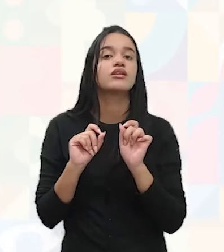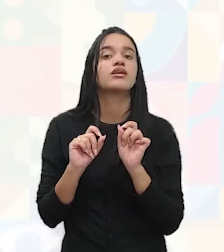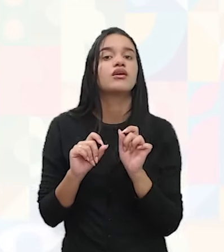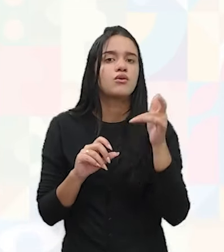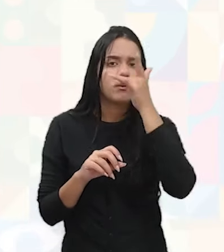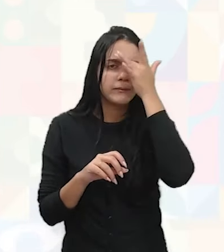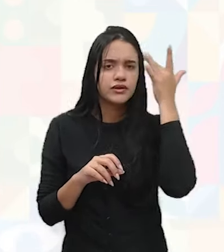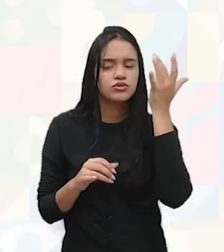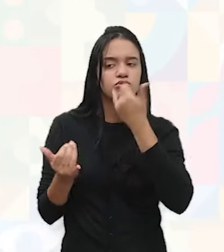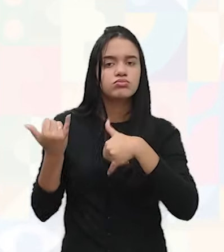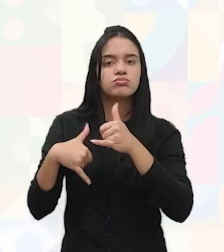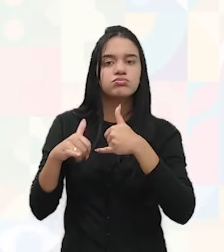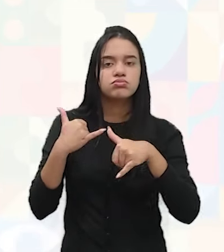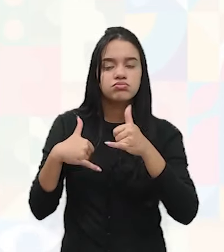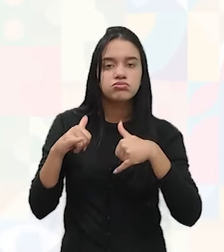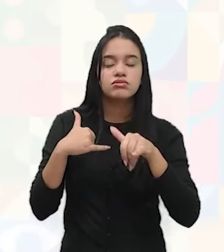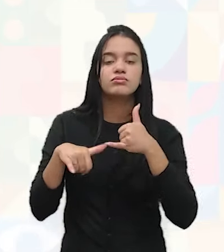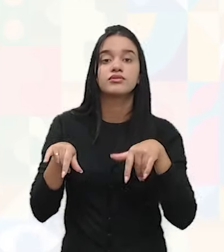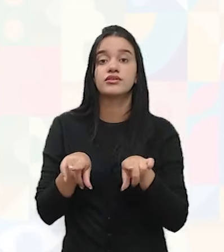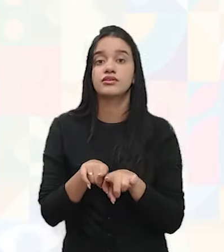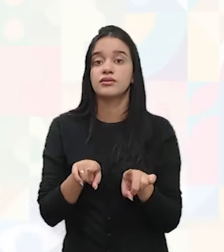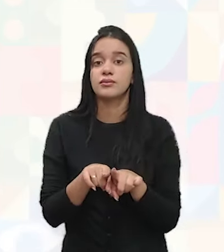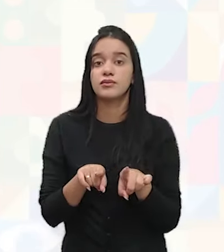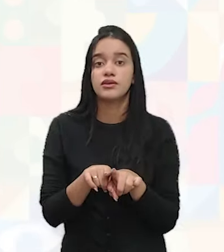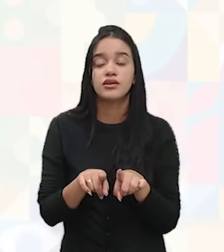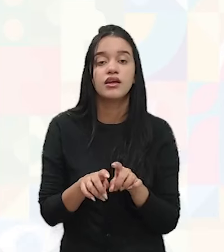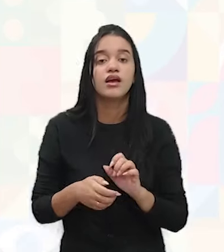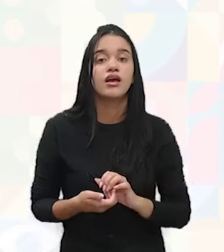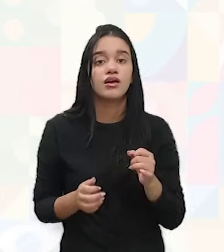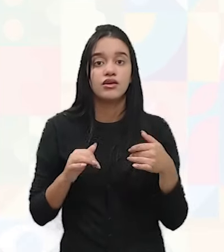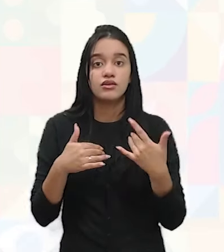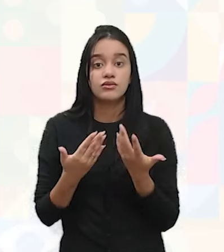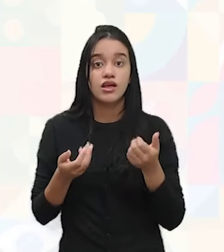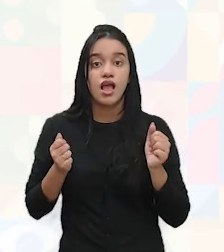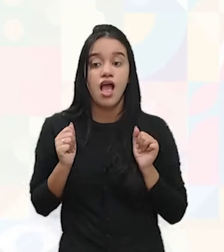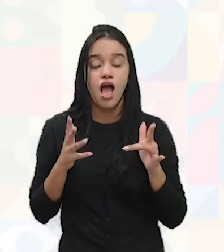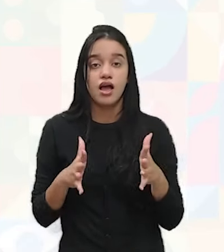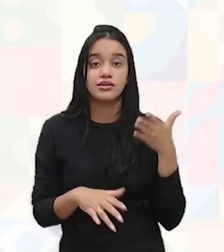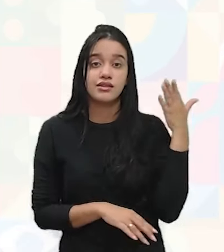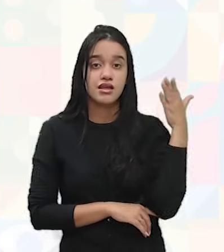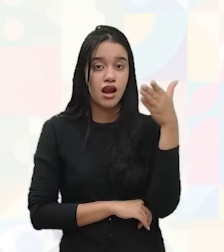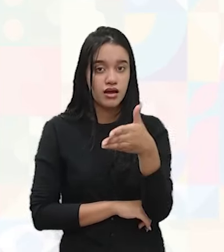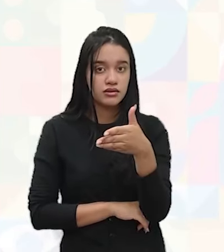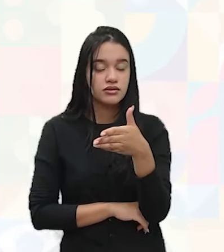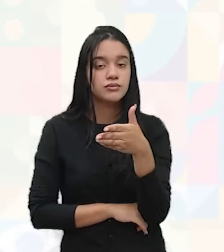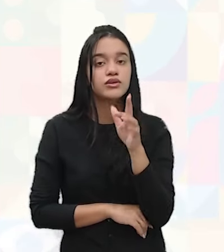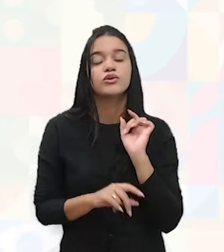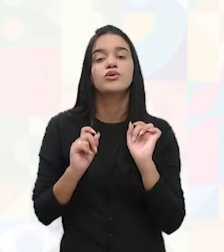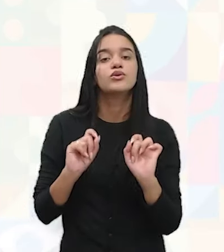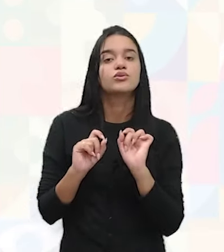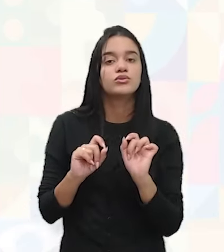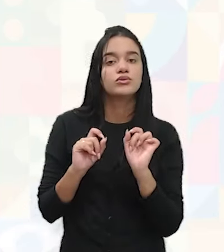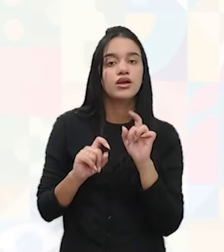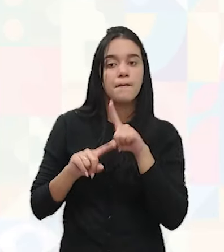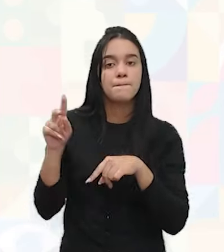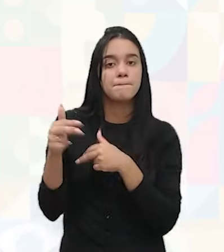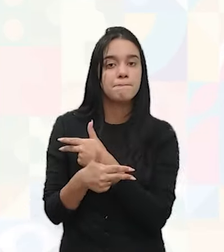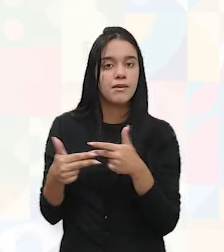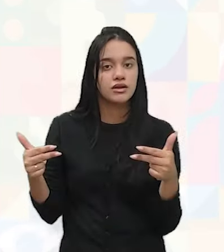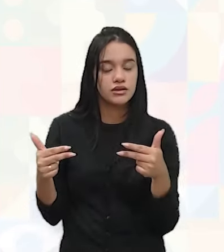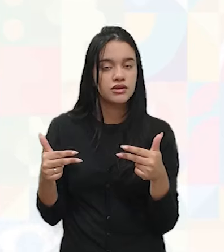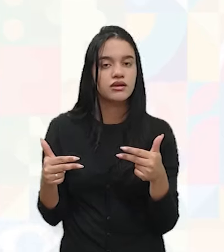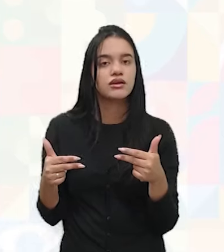com a mistura que é inflamável e quando esse agente químico ele age diretamente nessa reação em cadeia esse material que era